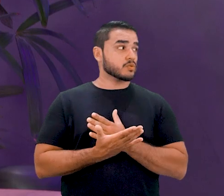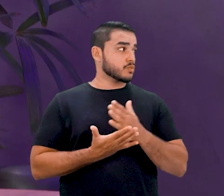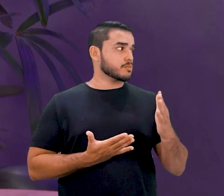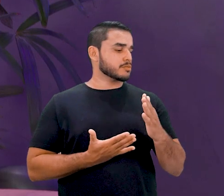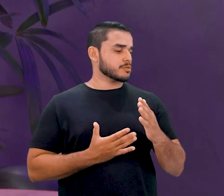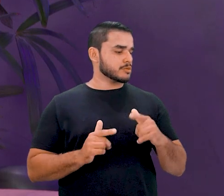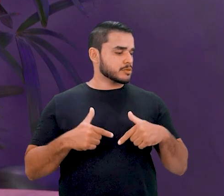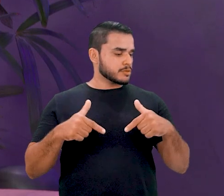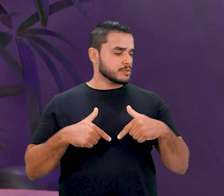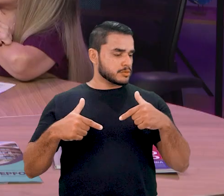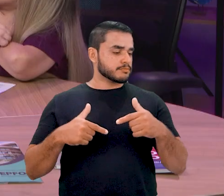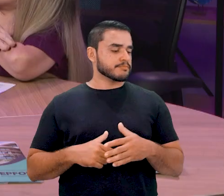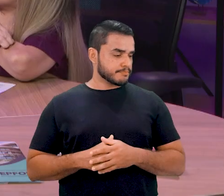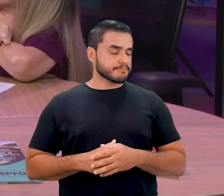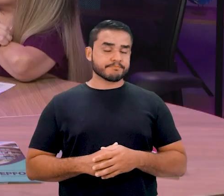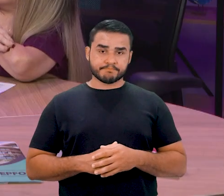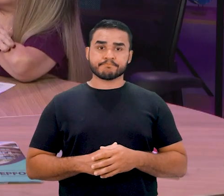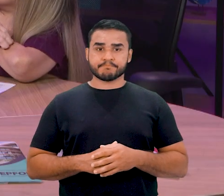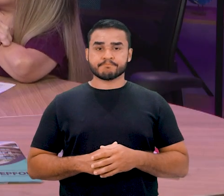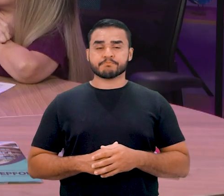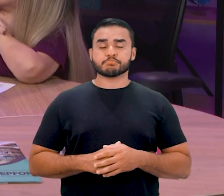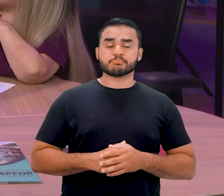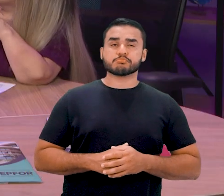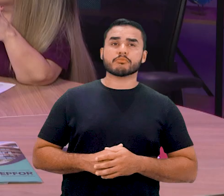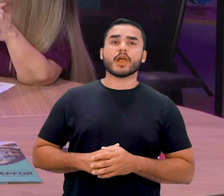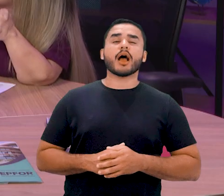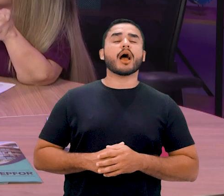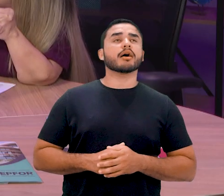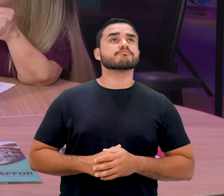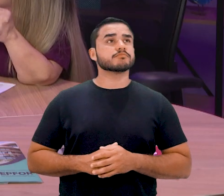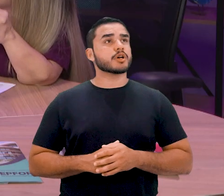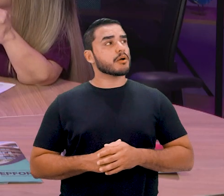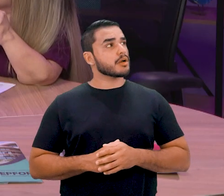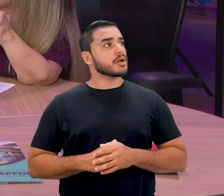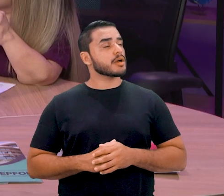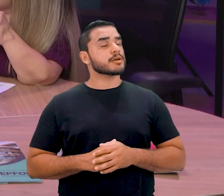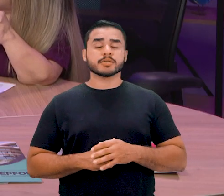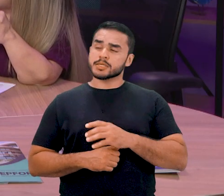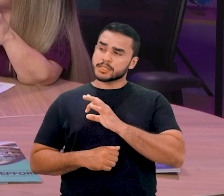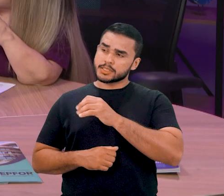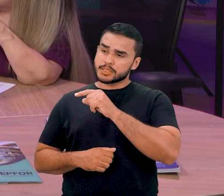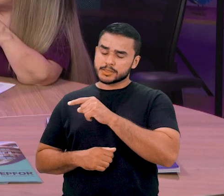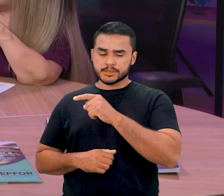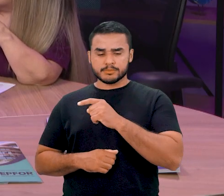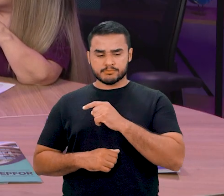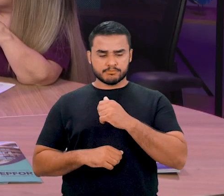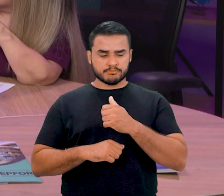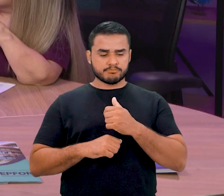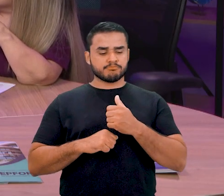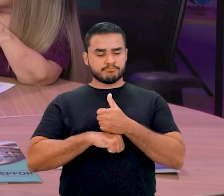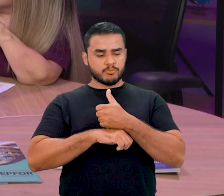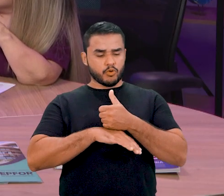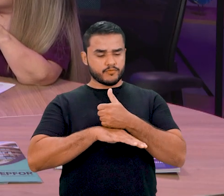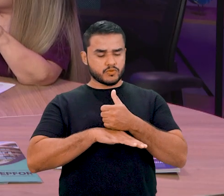menos. Então, naquele momento, tu viu que tem o lado do profissional para auxiliar mais essas pessoas, né?